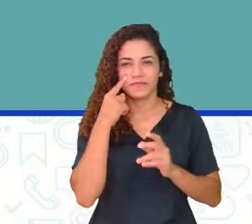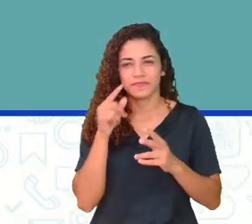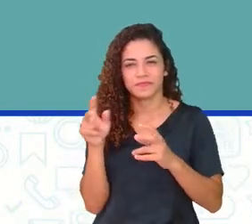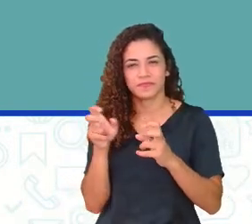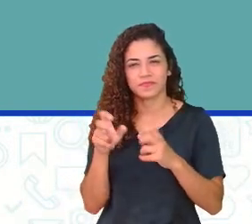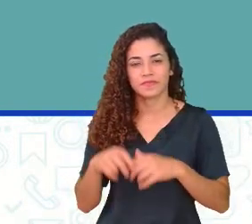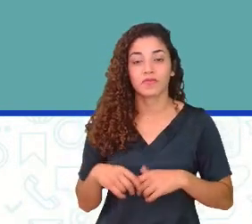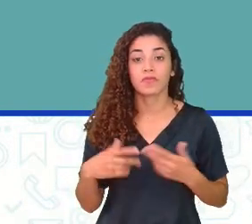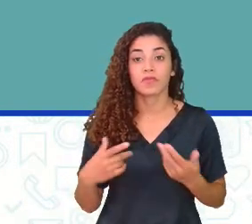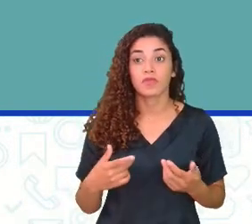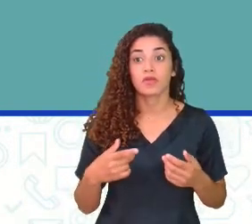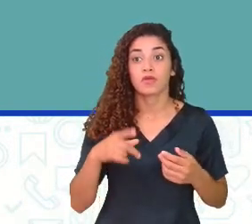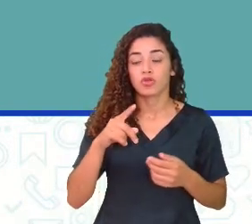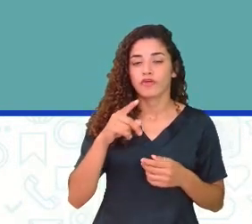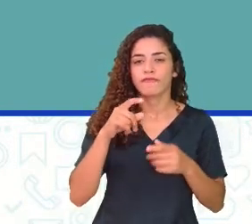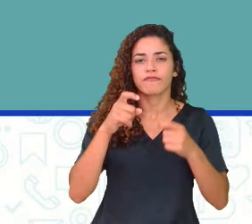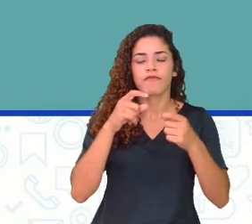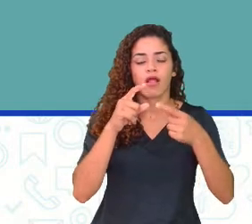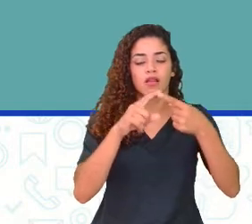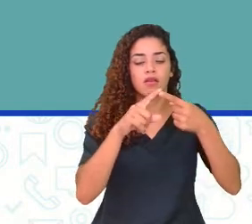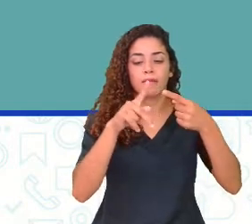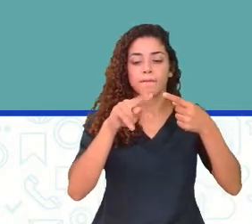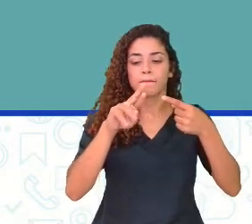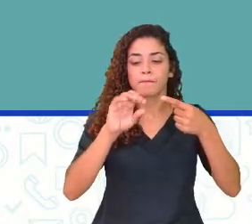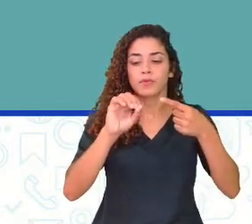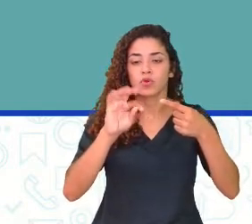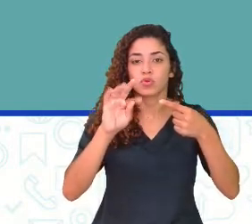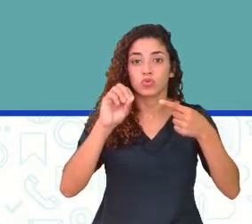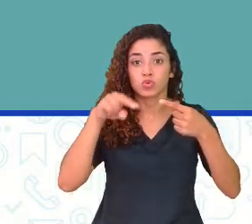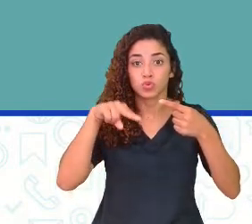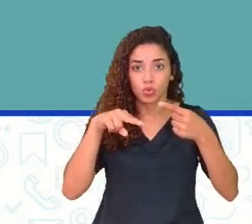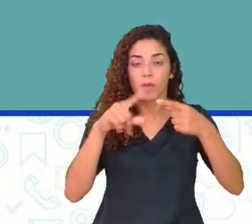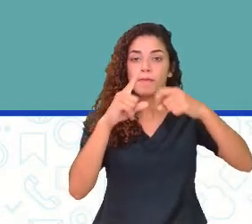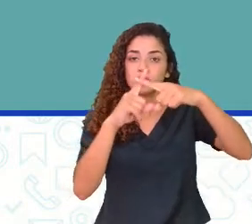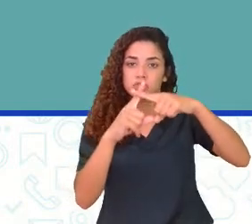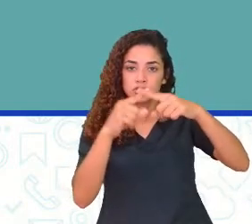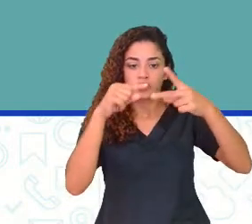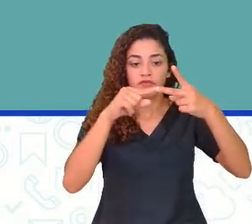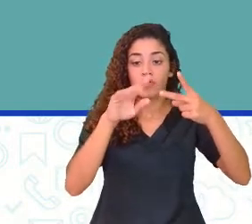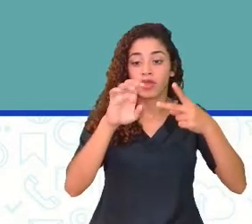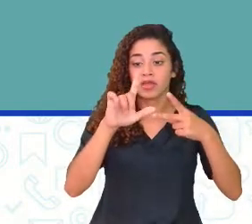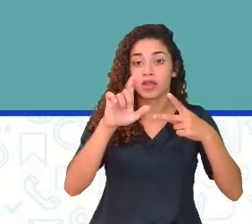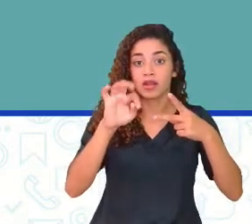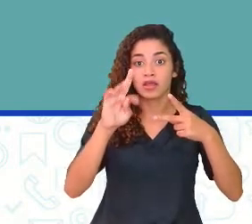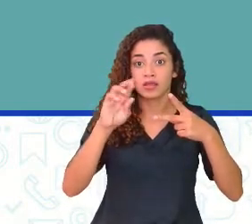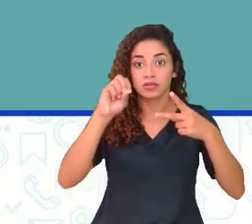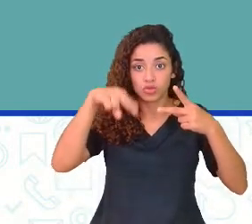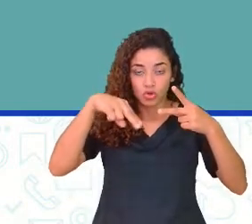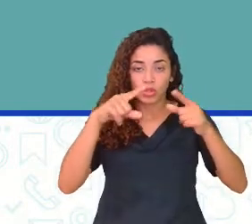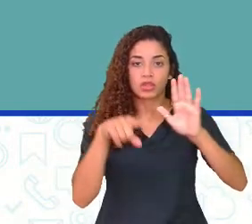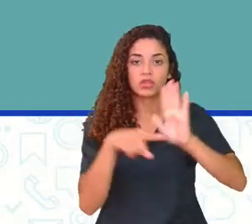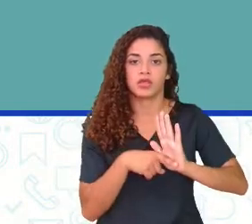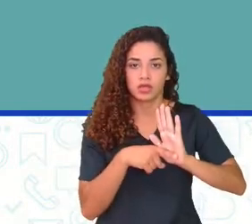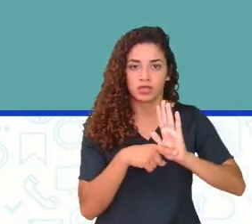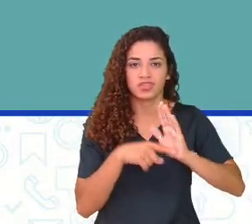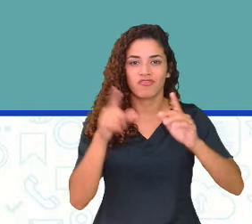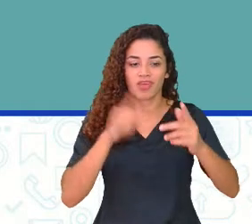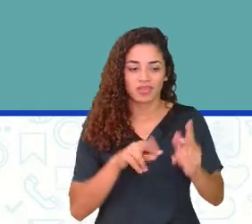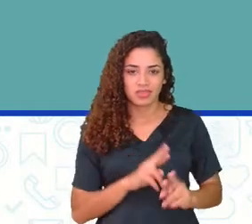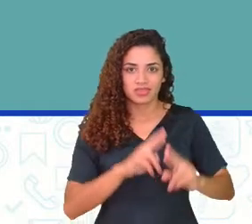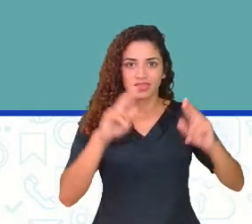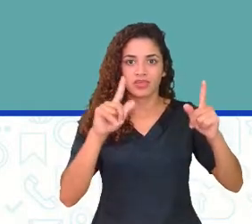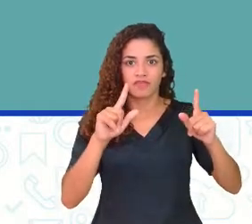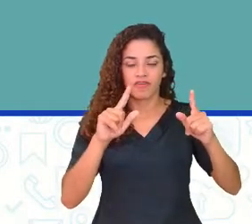eu falo em prótons e elétrons, os prótons são positivos, os elétrons negativos, então cargas distintas elas